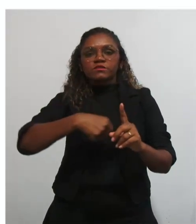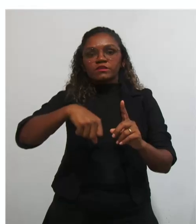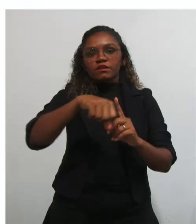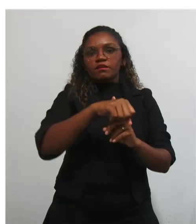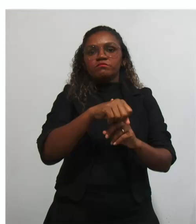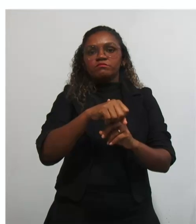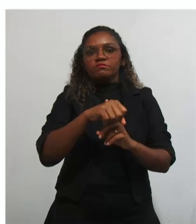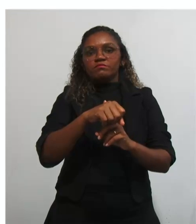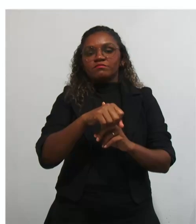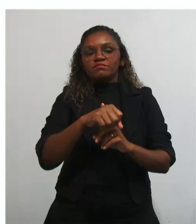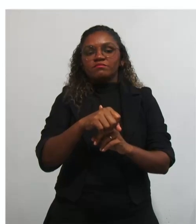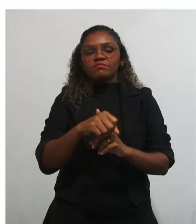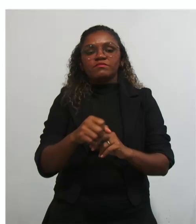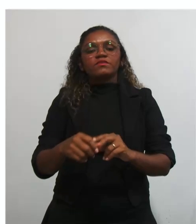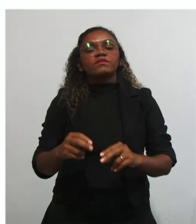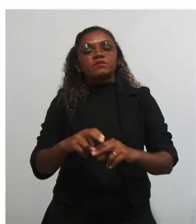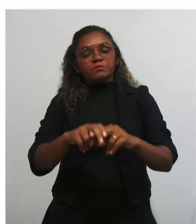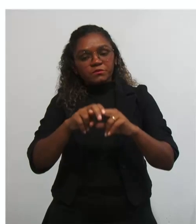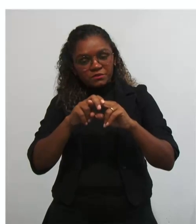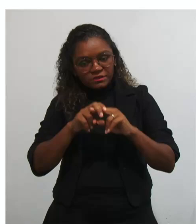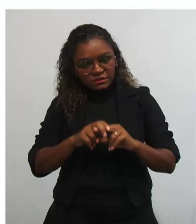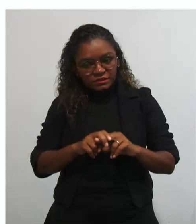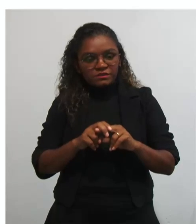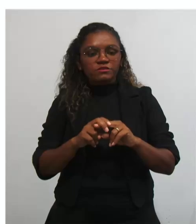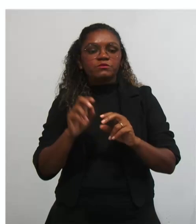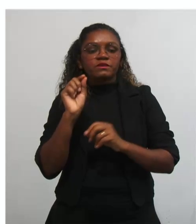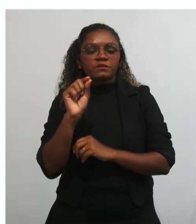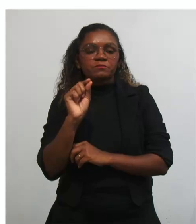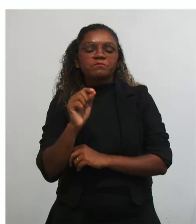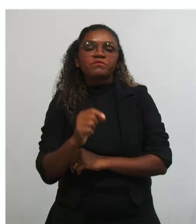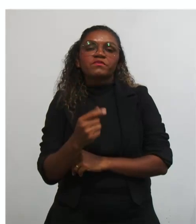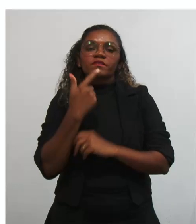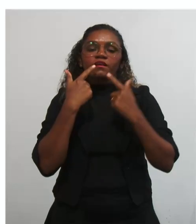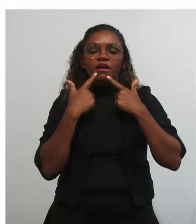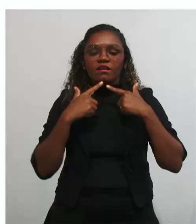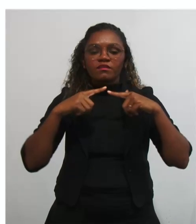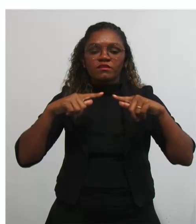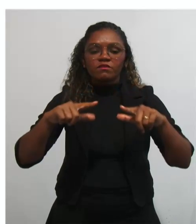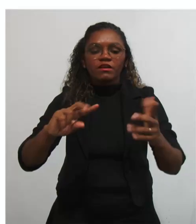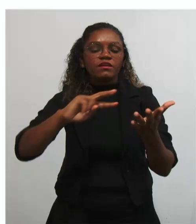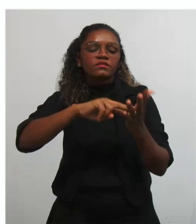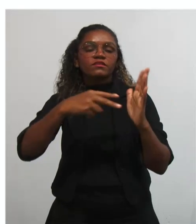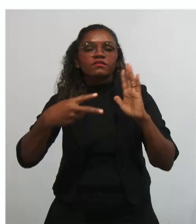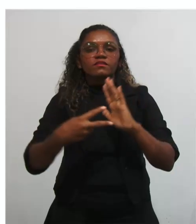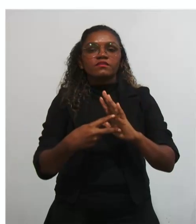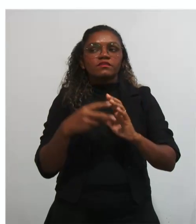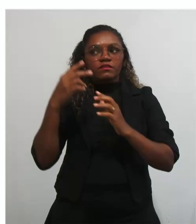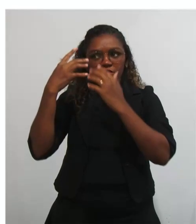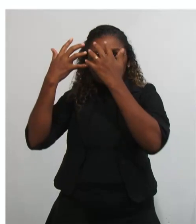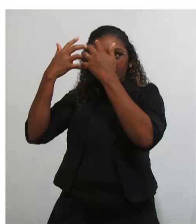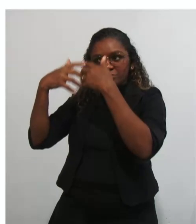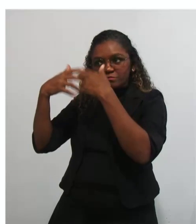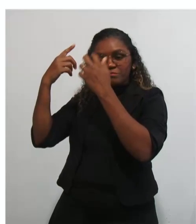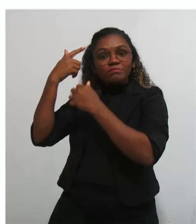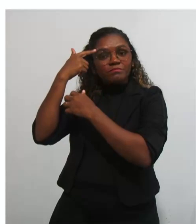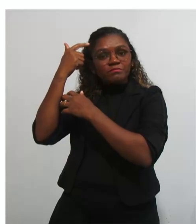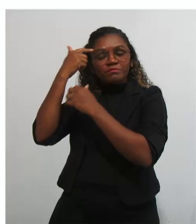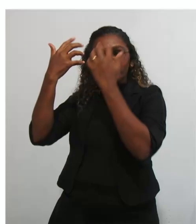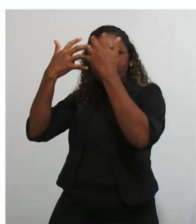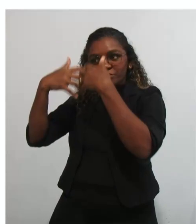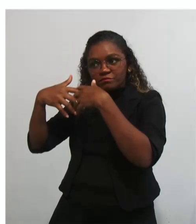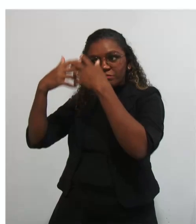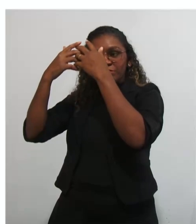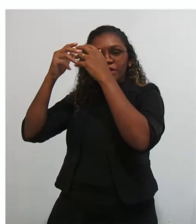enunciação acontece. Por esse ponto de vista, a linguagem é considerada espelho do pensamento. Dito de